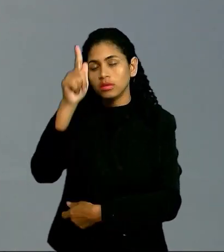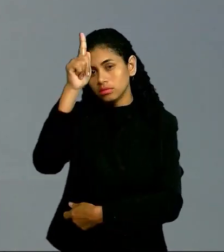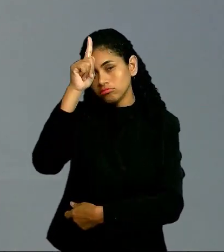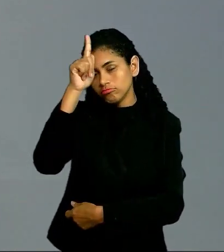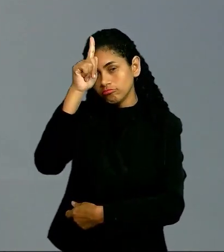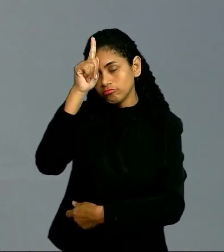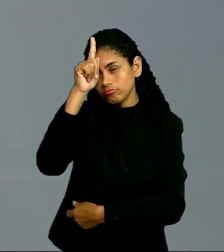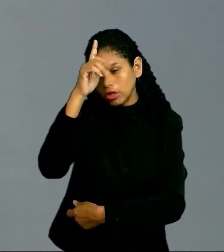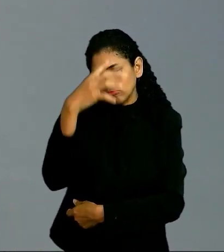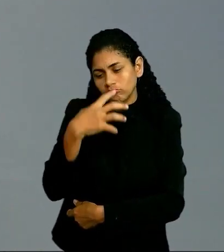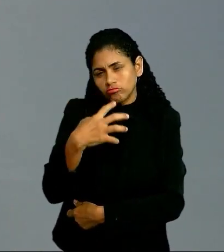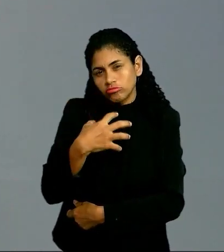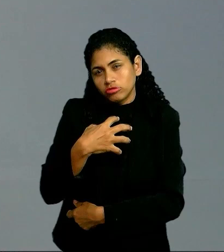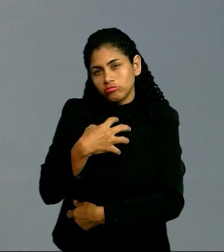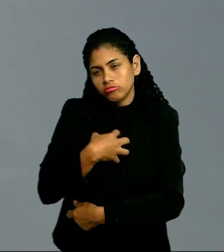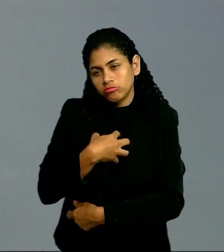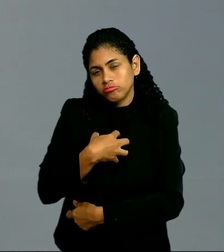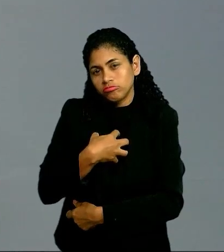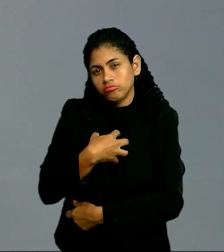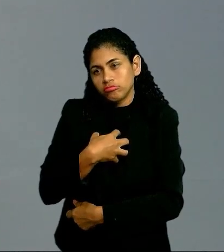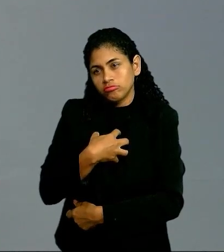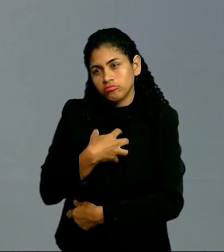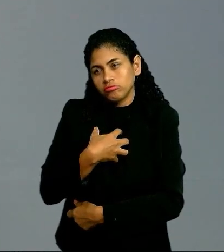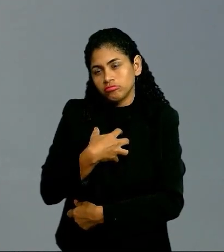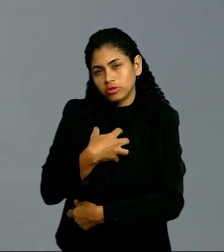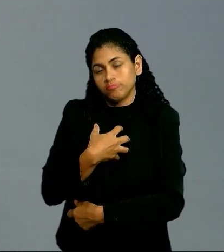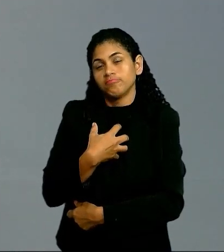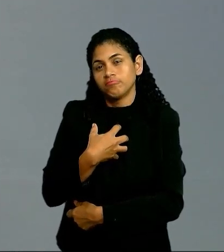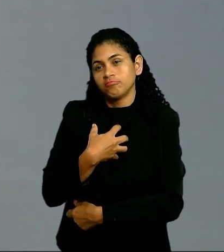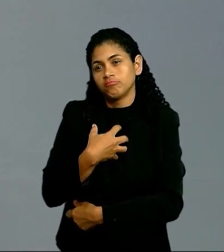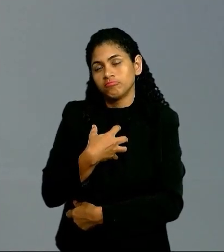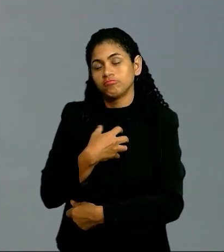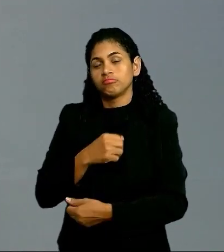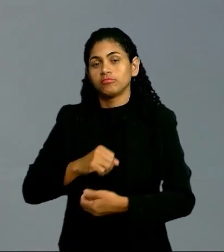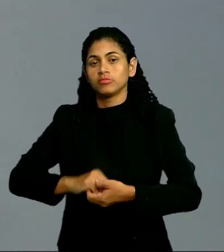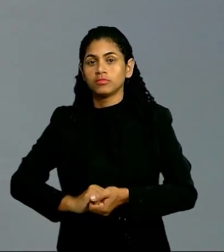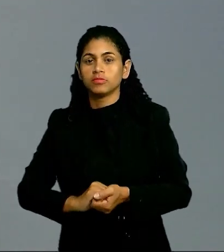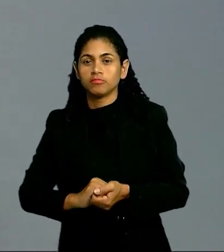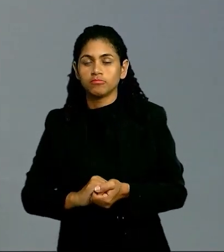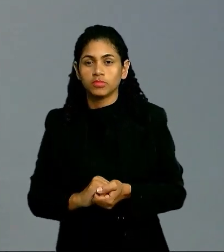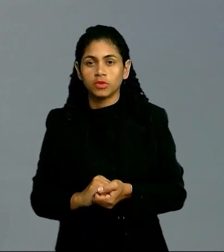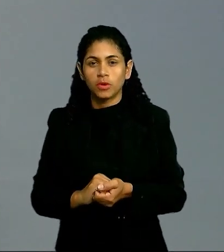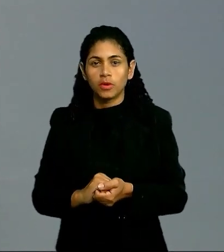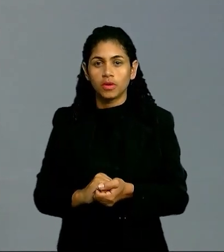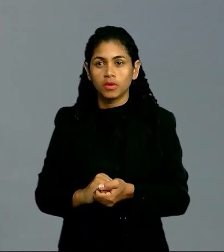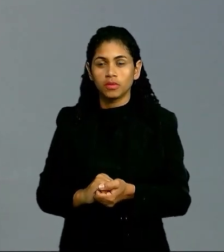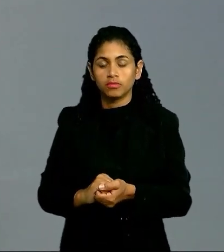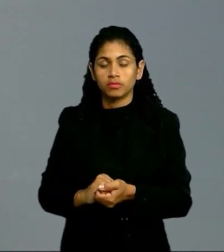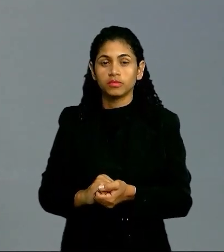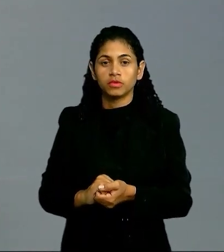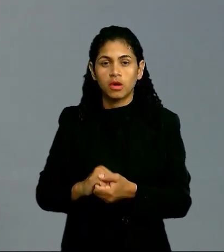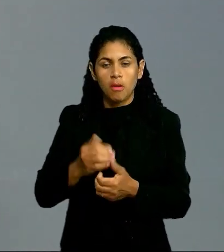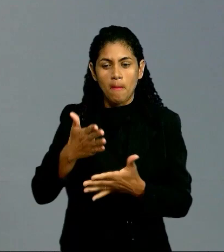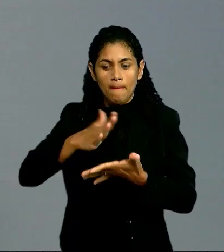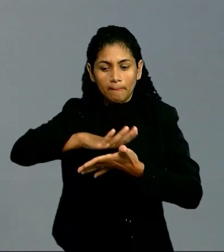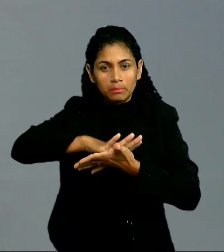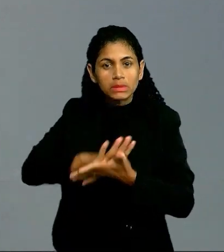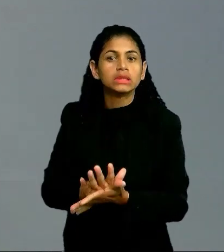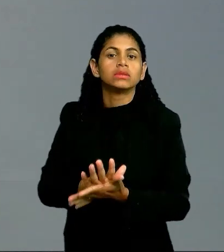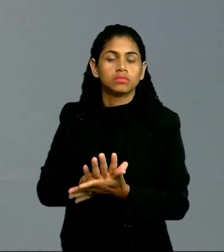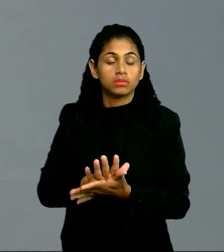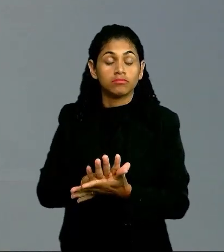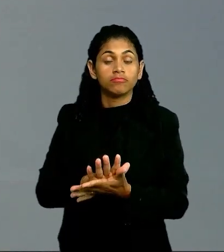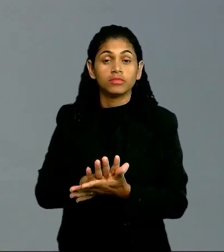se sentir, além de derrotados, vão se sentir injustiçados e vão dar voz a algumas